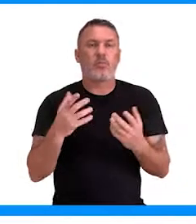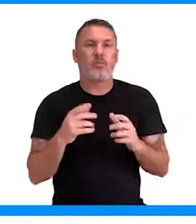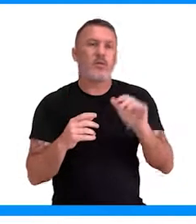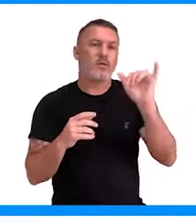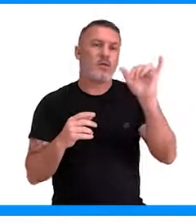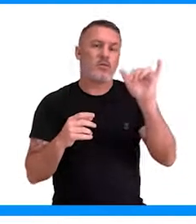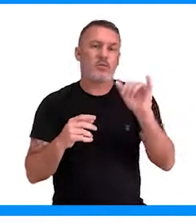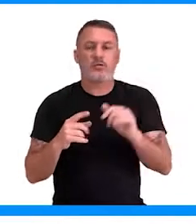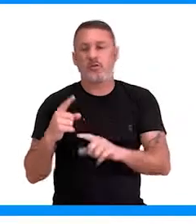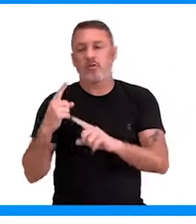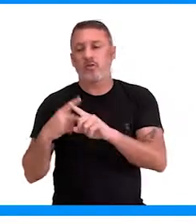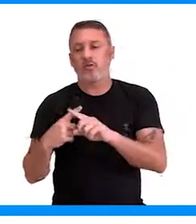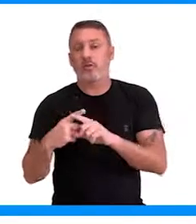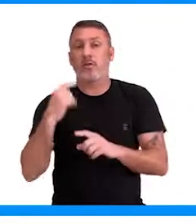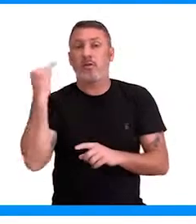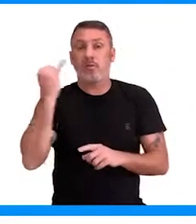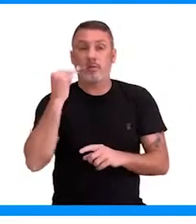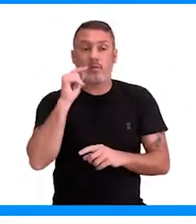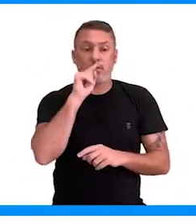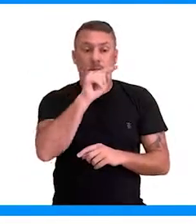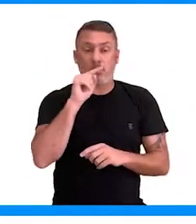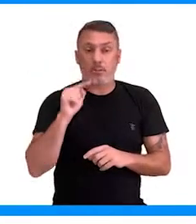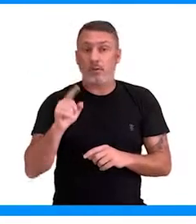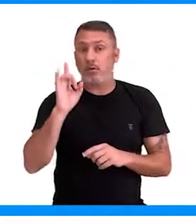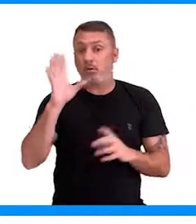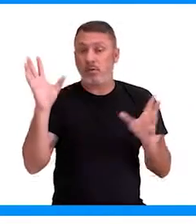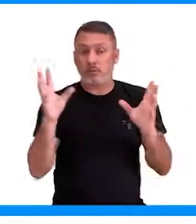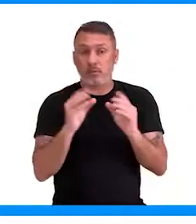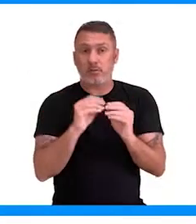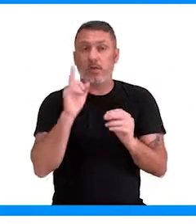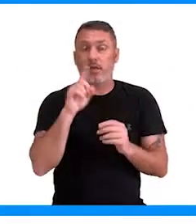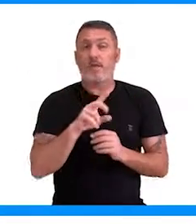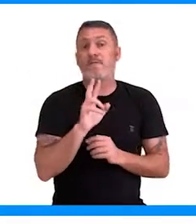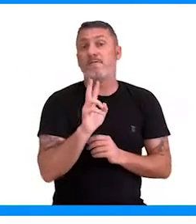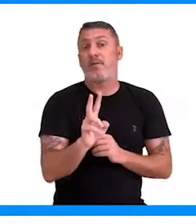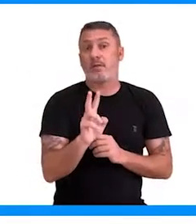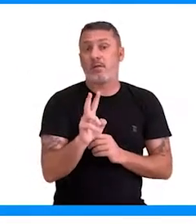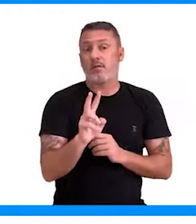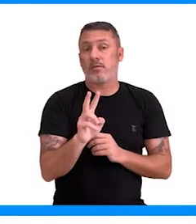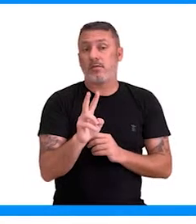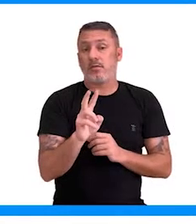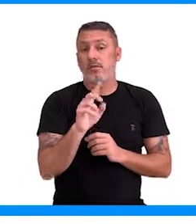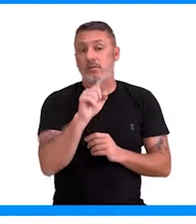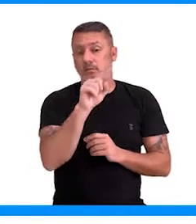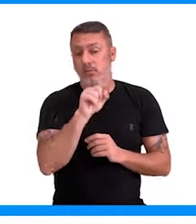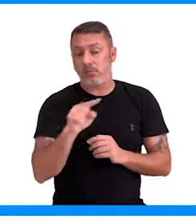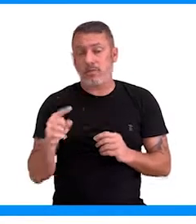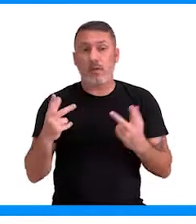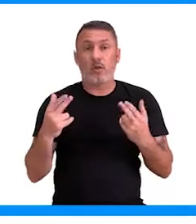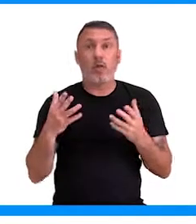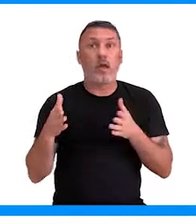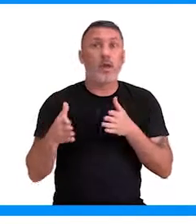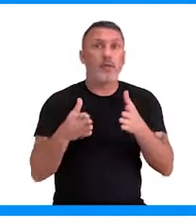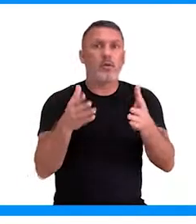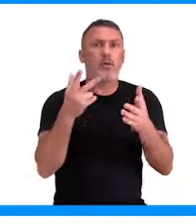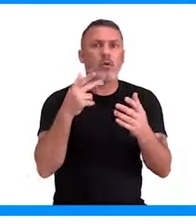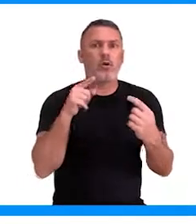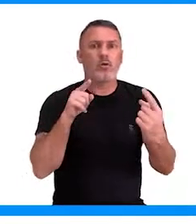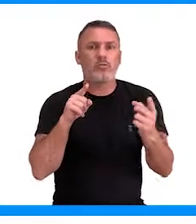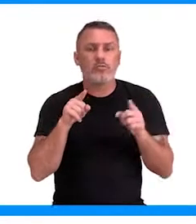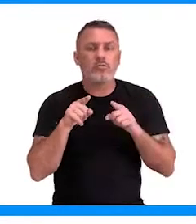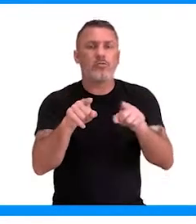eixo X, então é importante destacar que somente a componente da velocidade que estiver na mesma direção